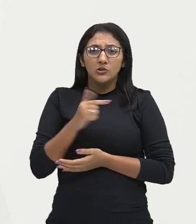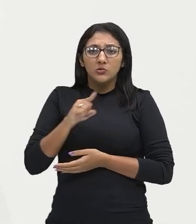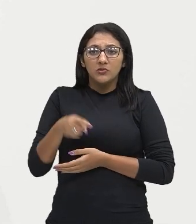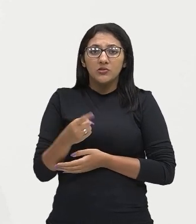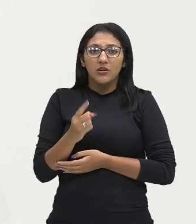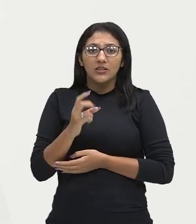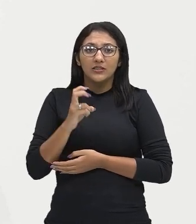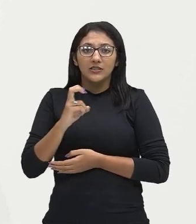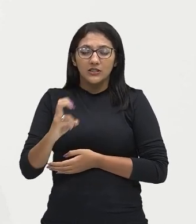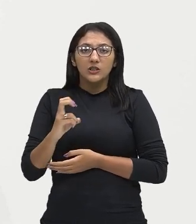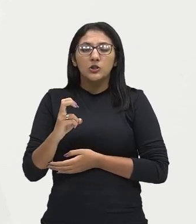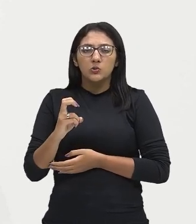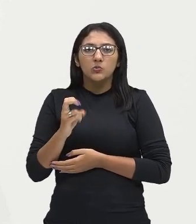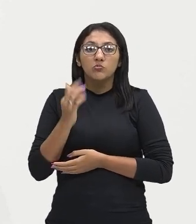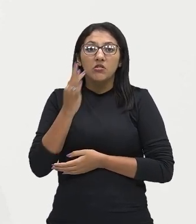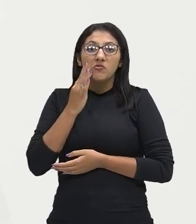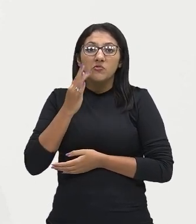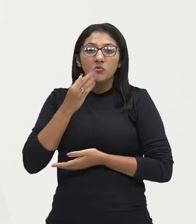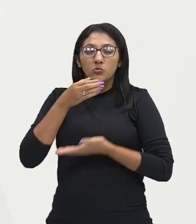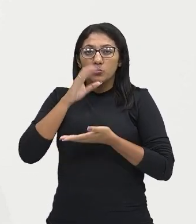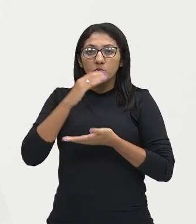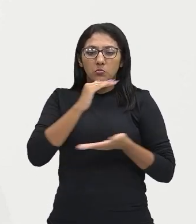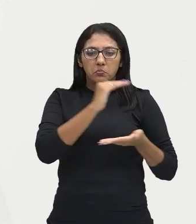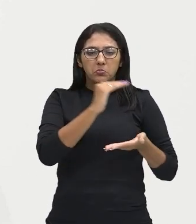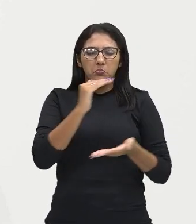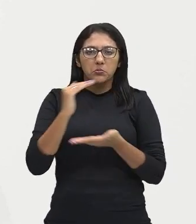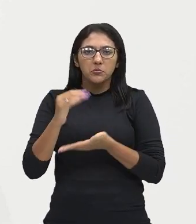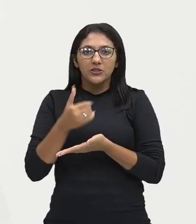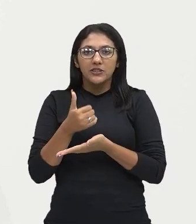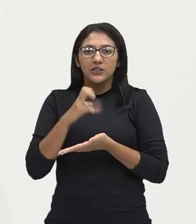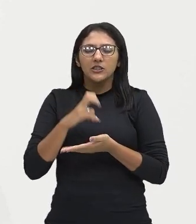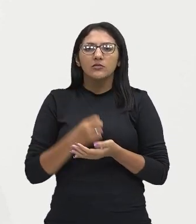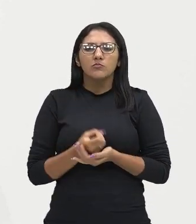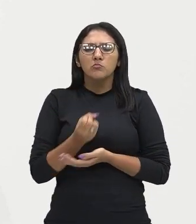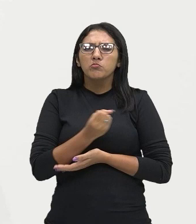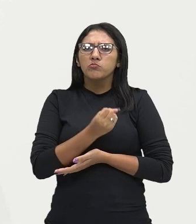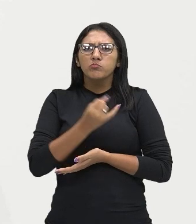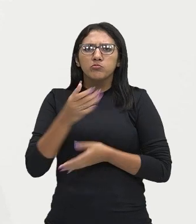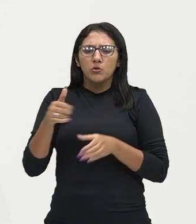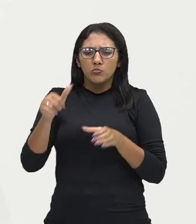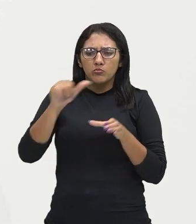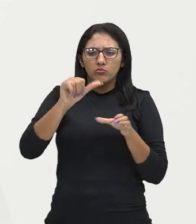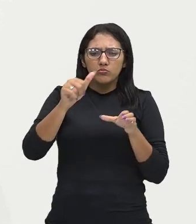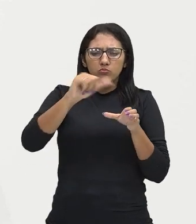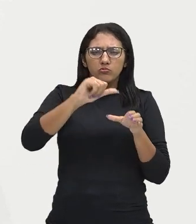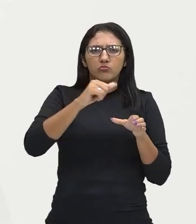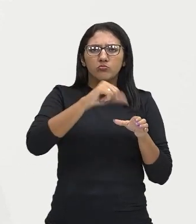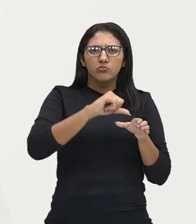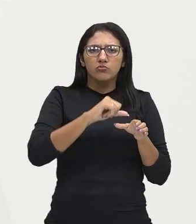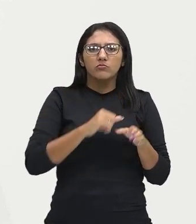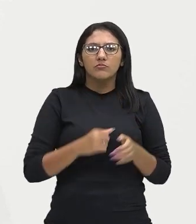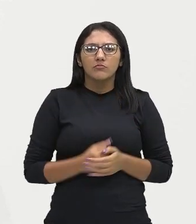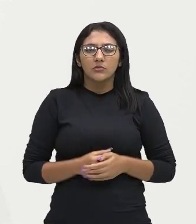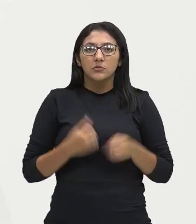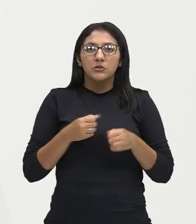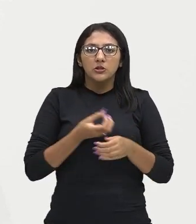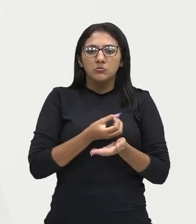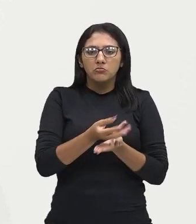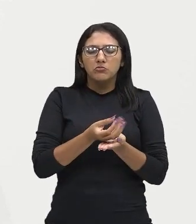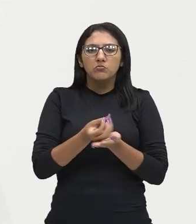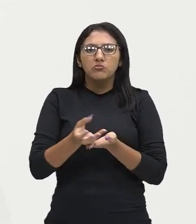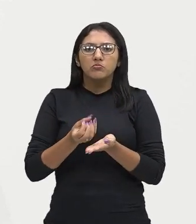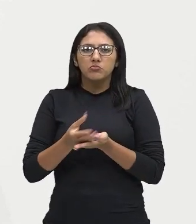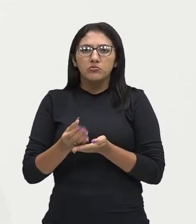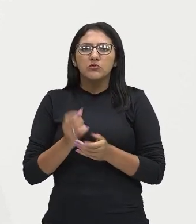litros de suco em 15 garrafas. Quantos litros de suco ele deve colocar em cada garrafa? Ele quer distribuir, quer dizer então que